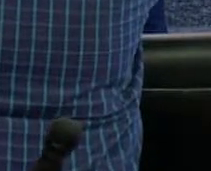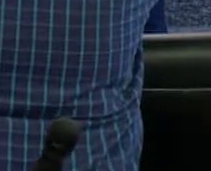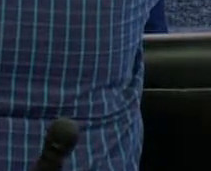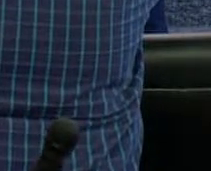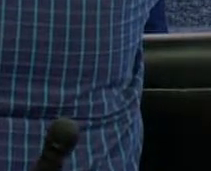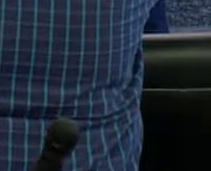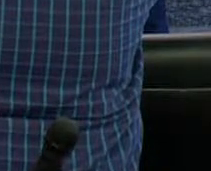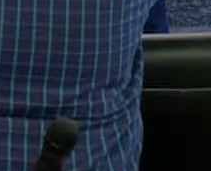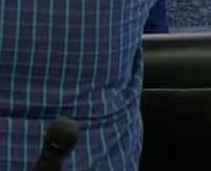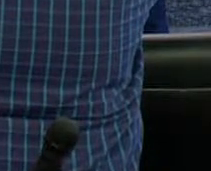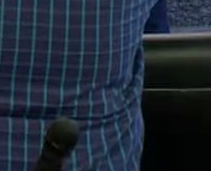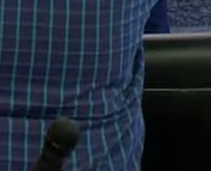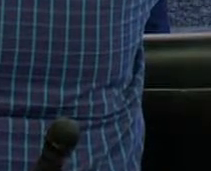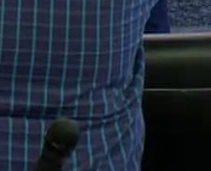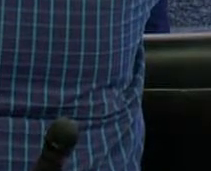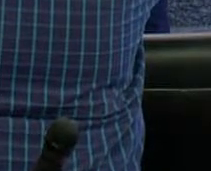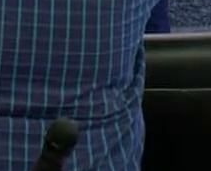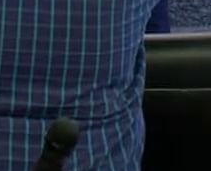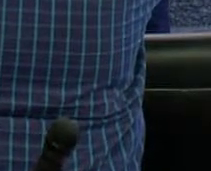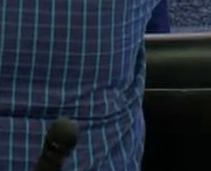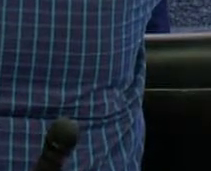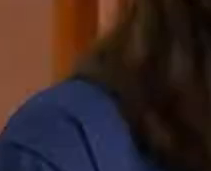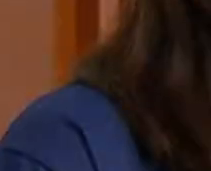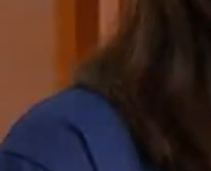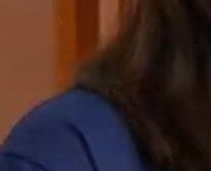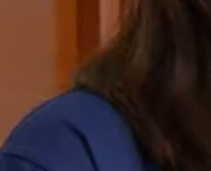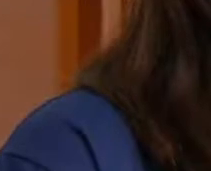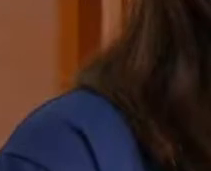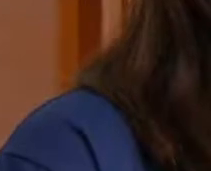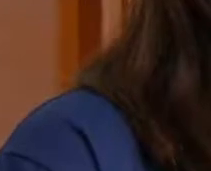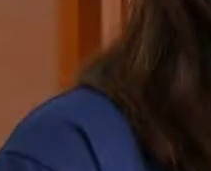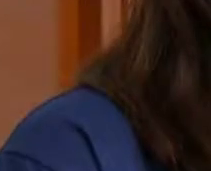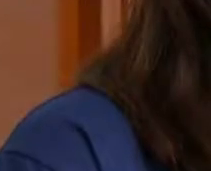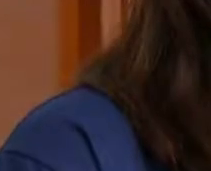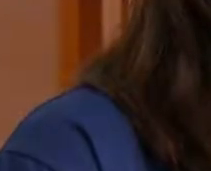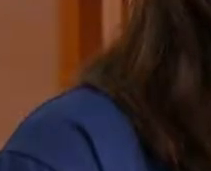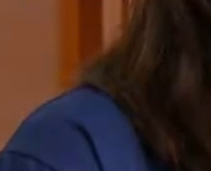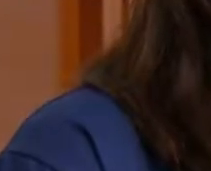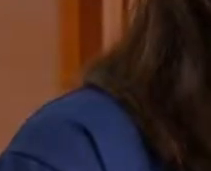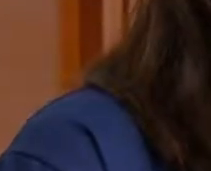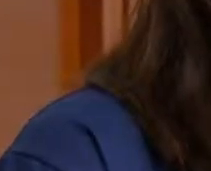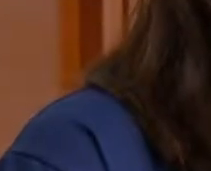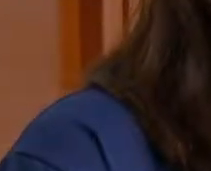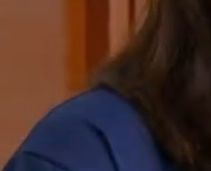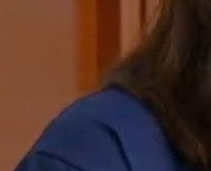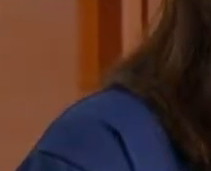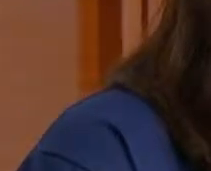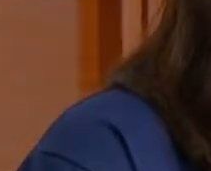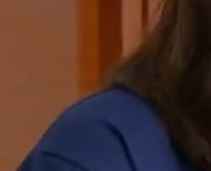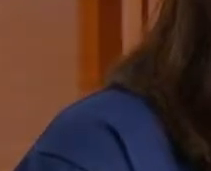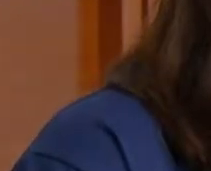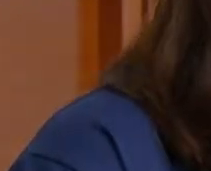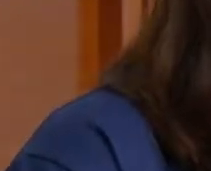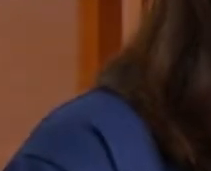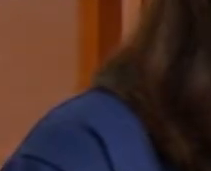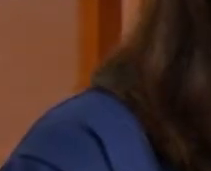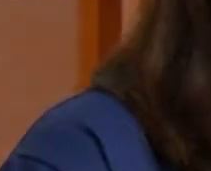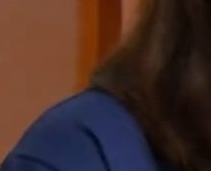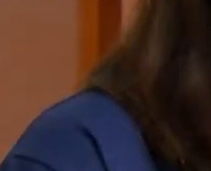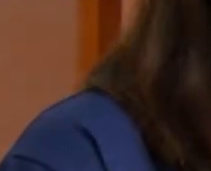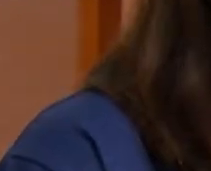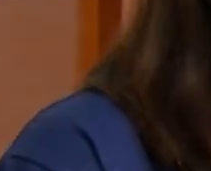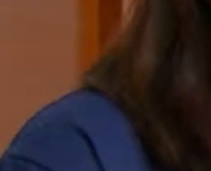delas receberem essa homenagem, porque realmente foi o que o Hudson falou. Os nossos alunos, eles são todos